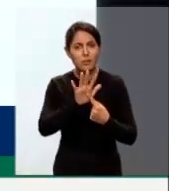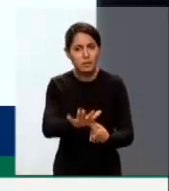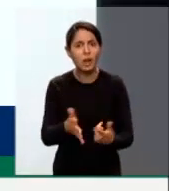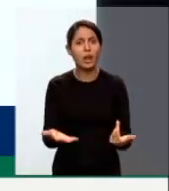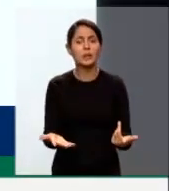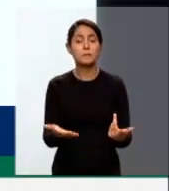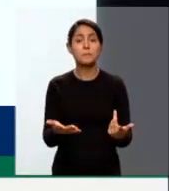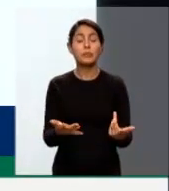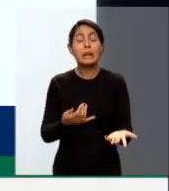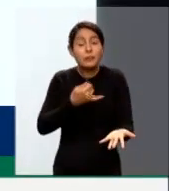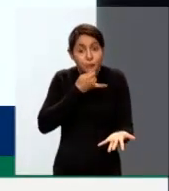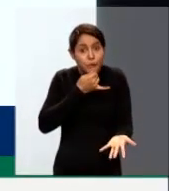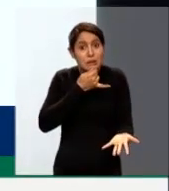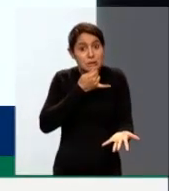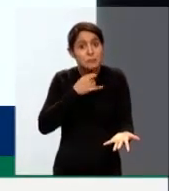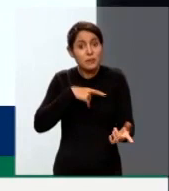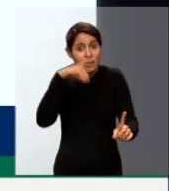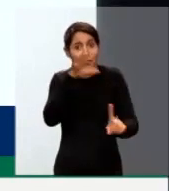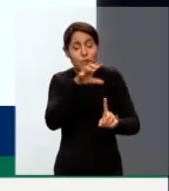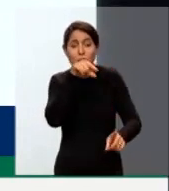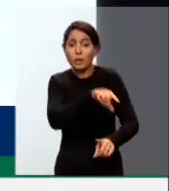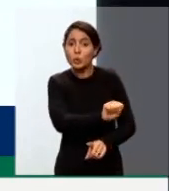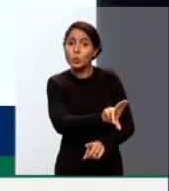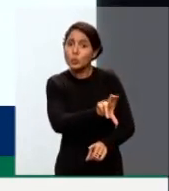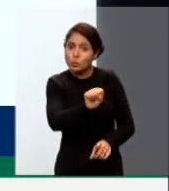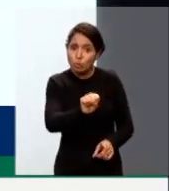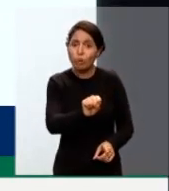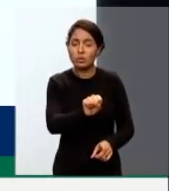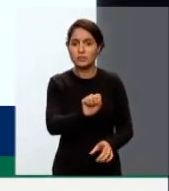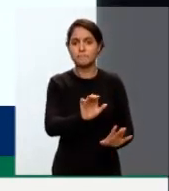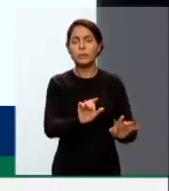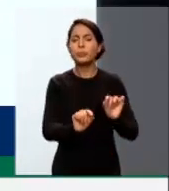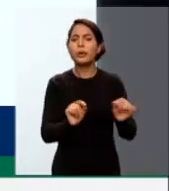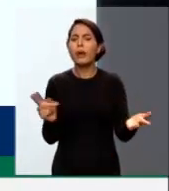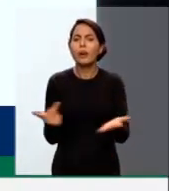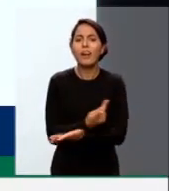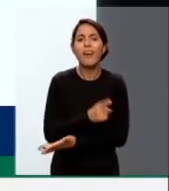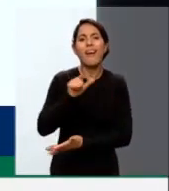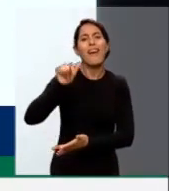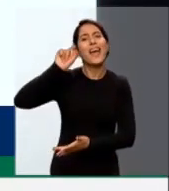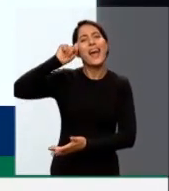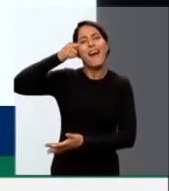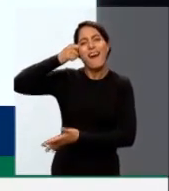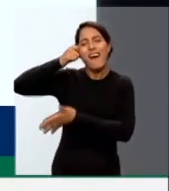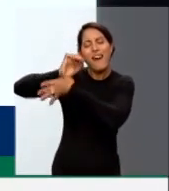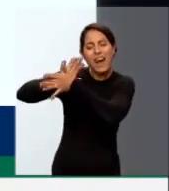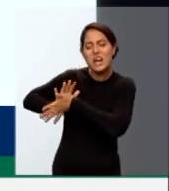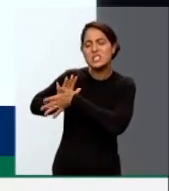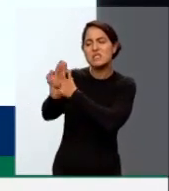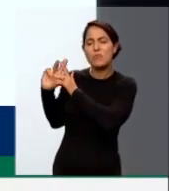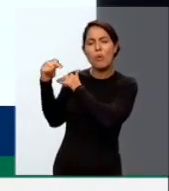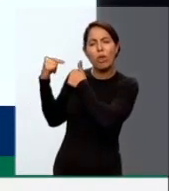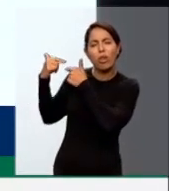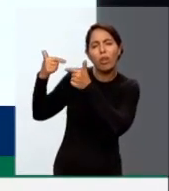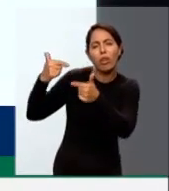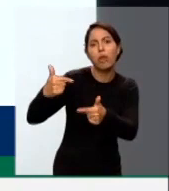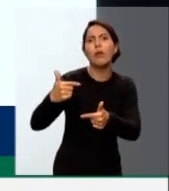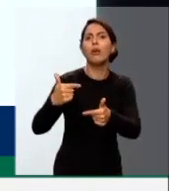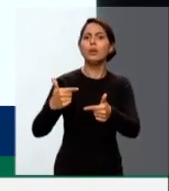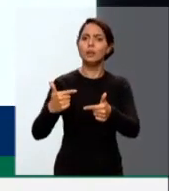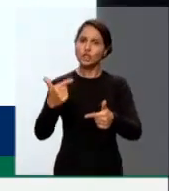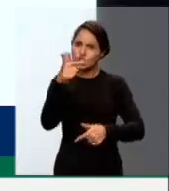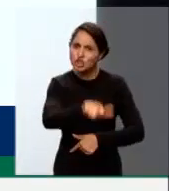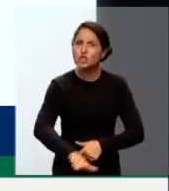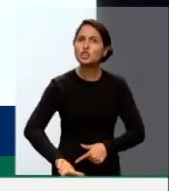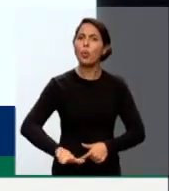infelizmente impacta o SUS, a gente tem um quadro de reforço de um racismo histórico, de reforço de um racismo institucional.